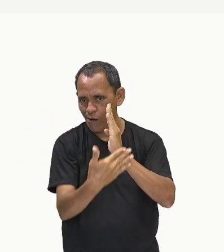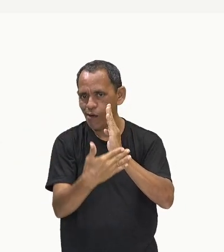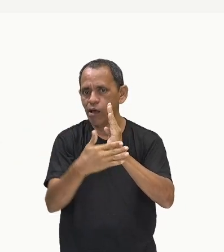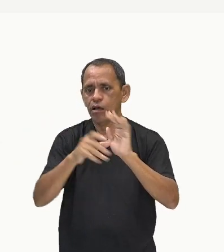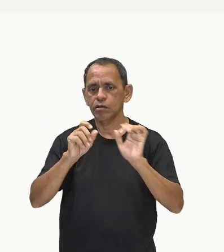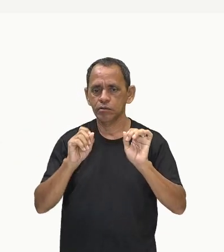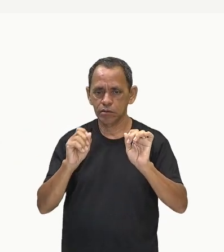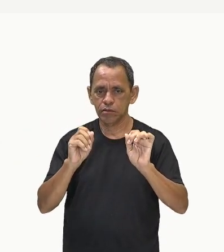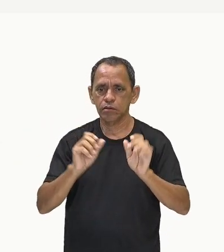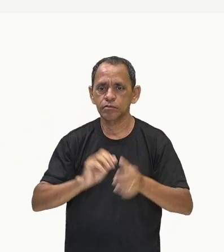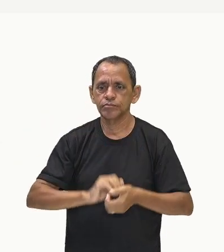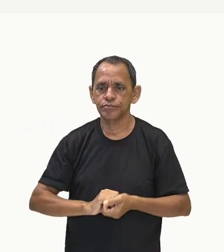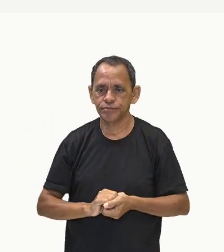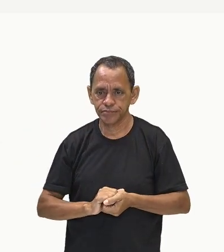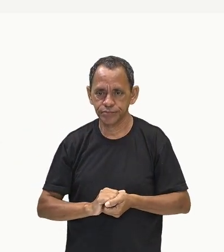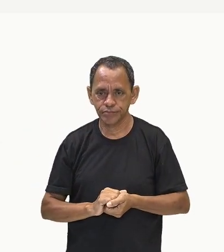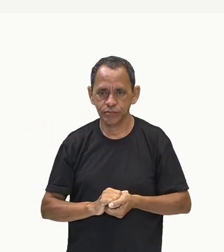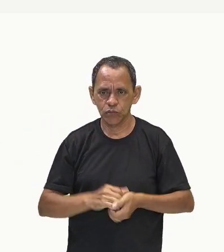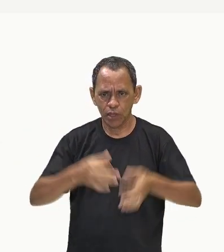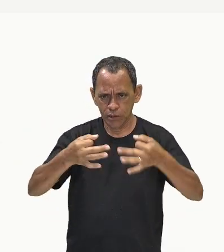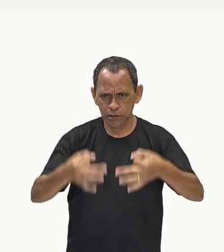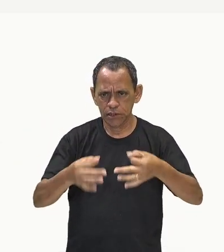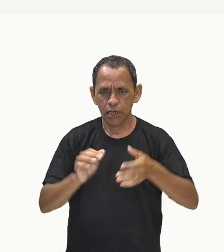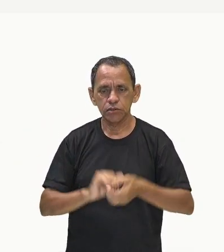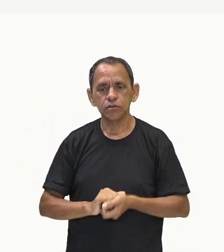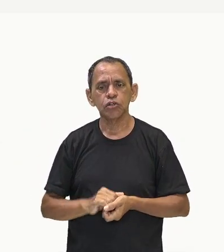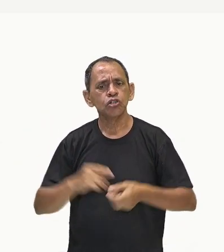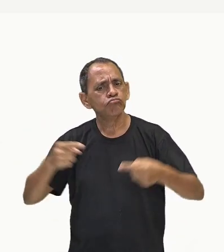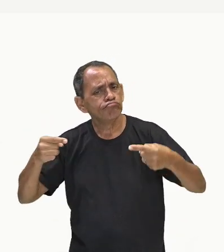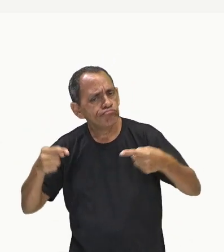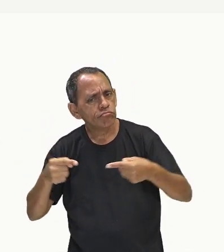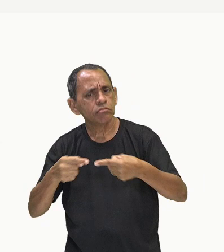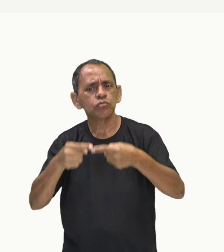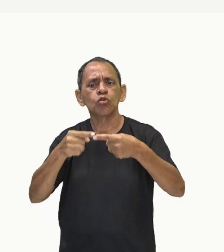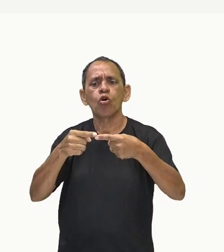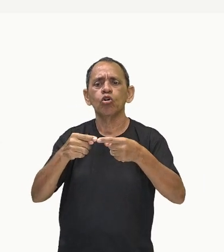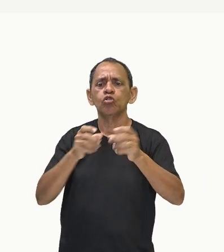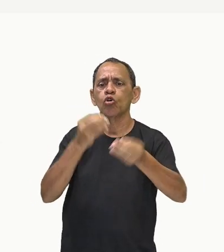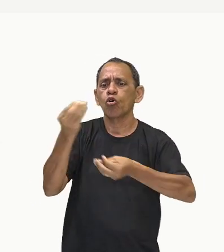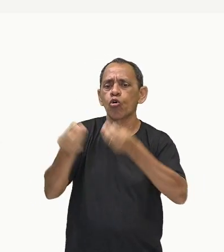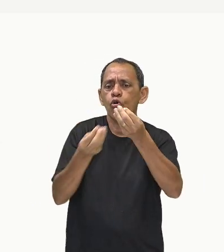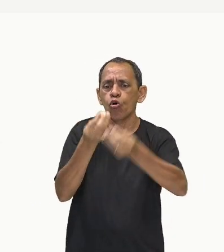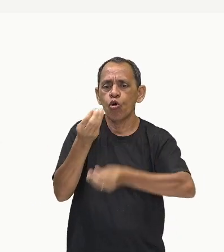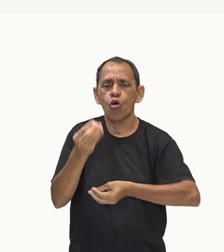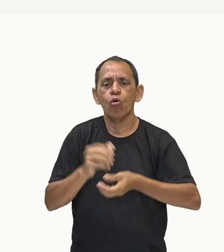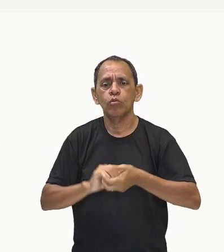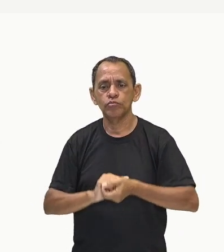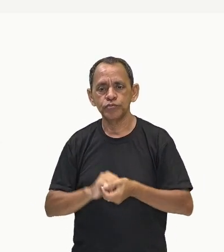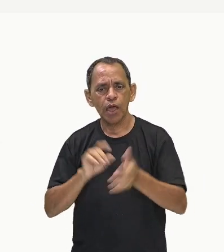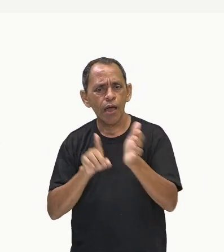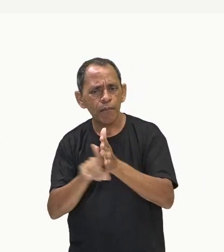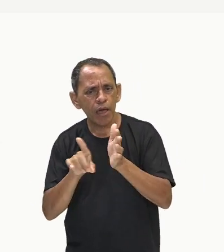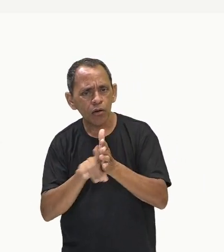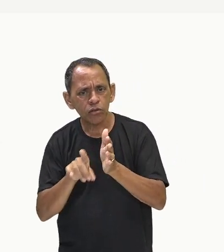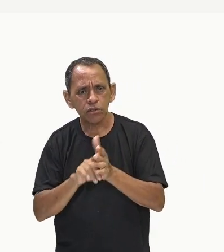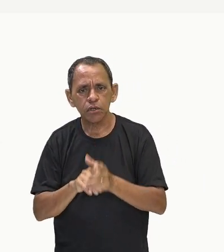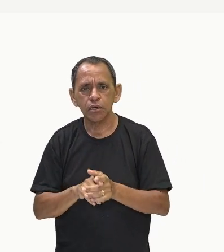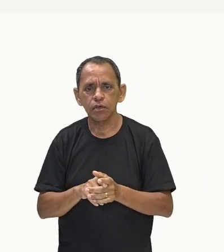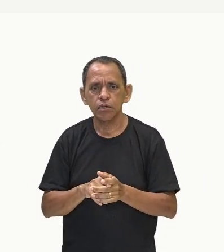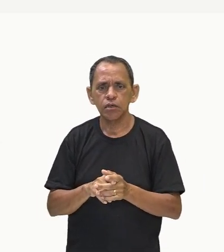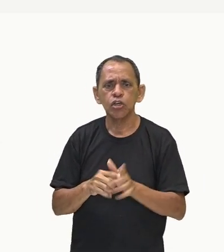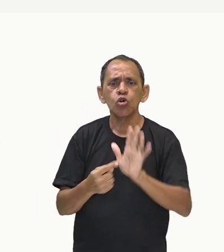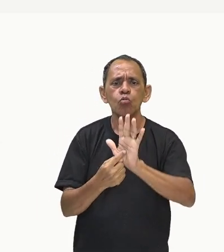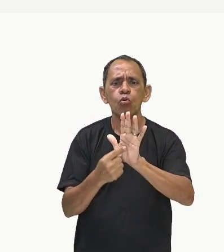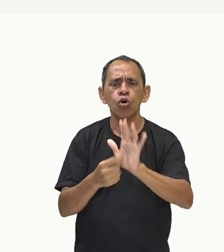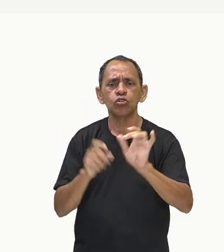correto? Então, de acordo com o comando da questão, qual dos poliedros a seguir é composto por quadrados? Então, o único